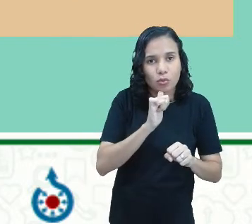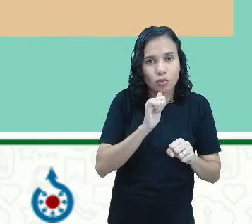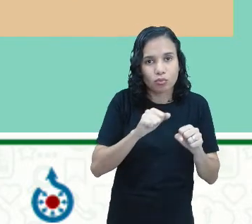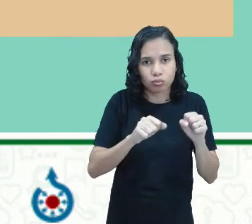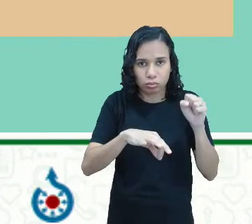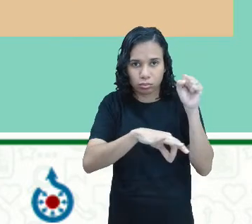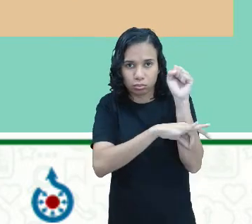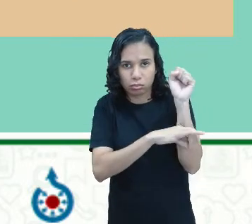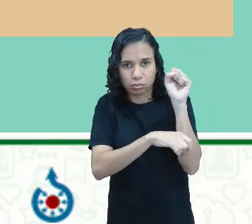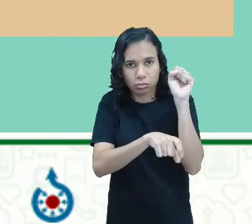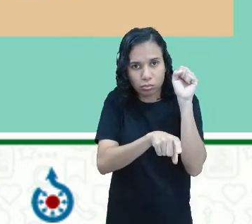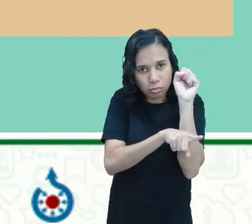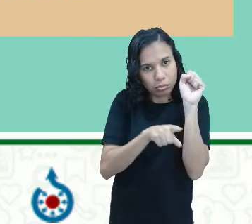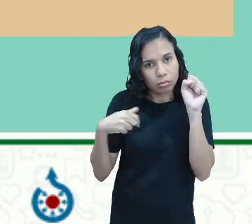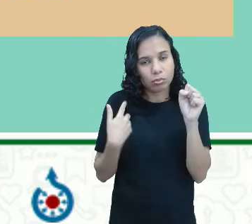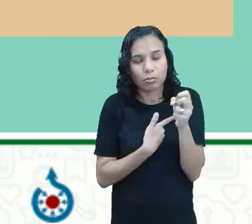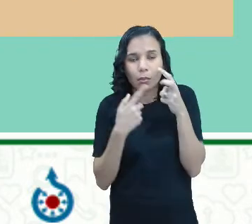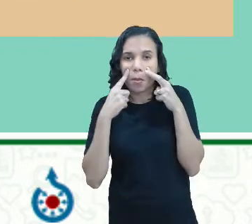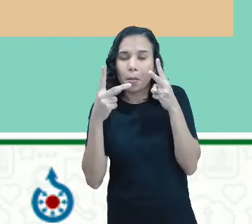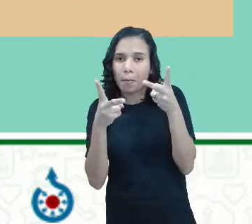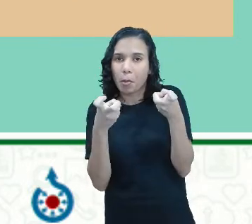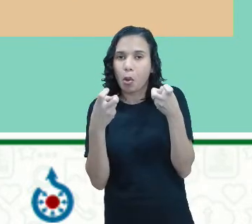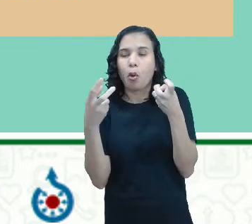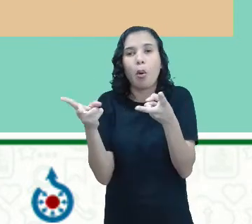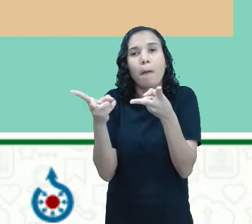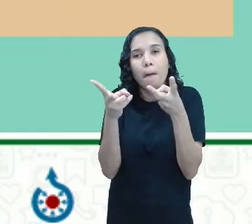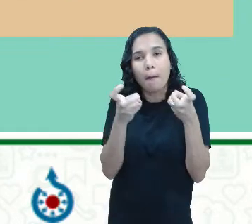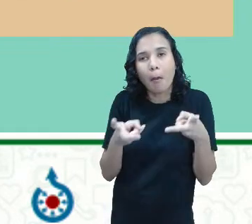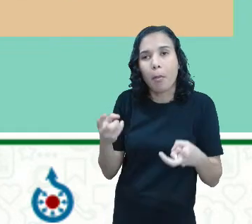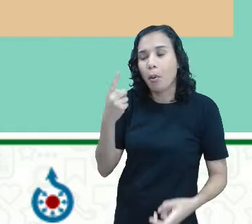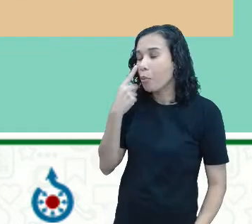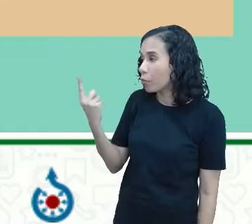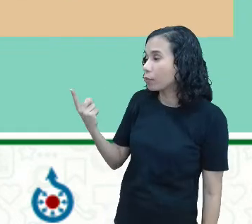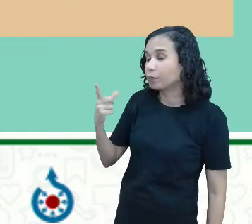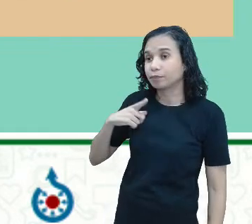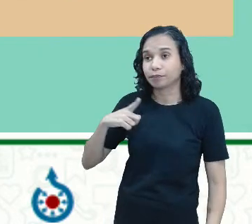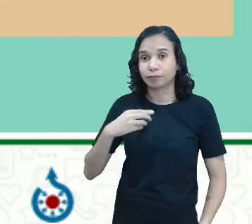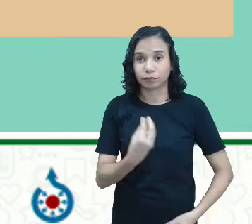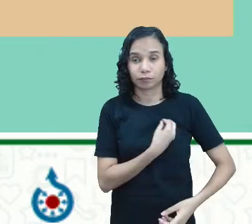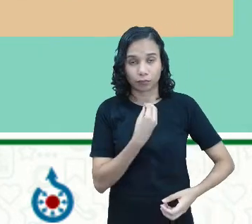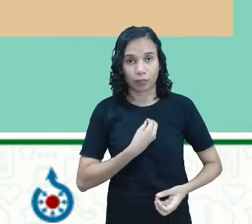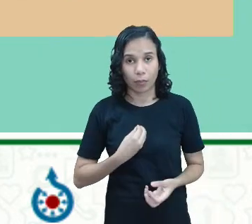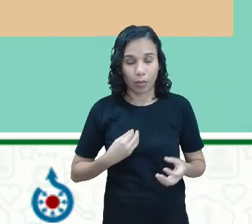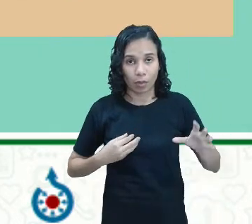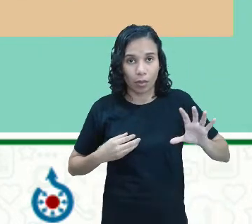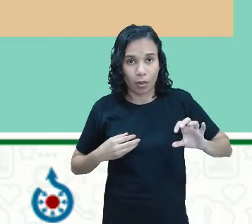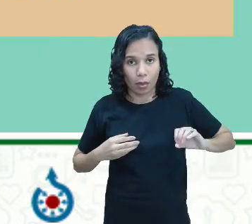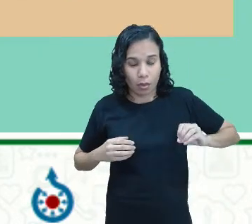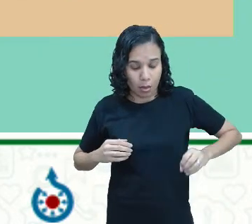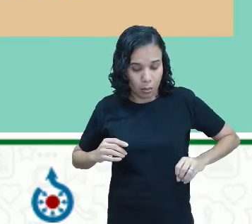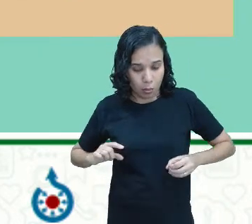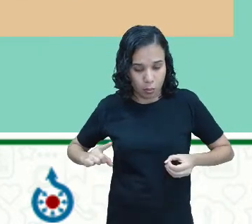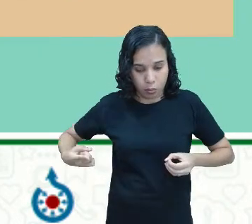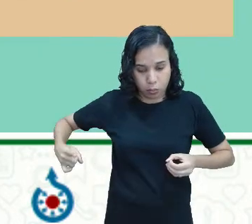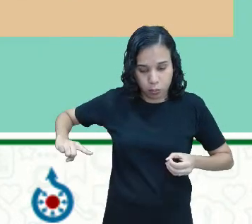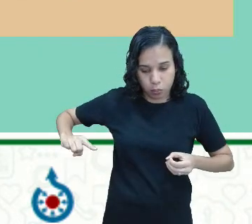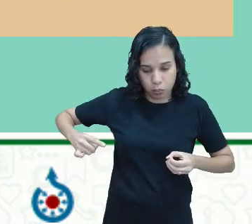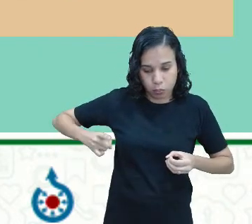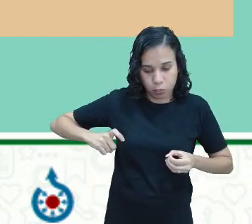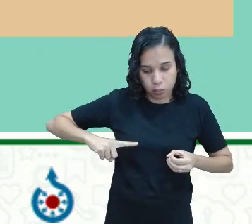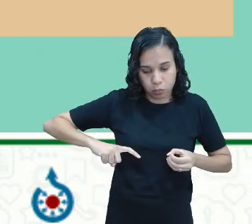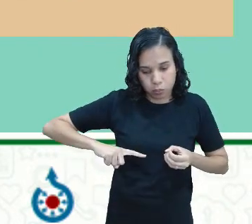aí. Se vocês observarem aí, quando ocorre o óvulo, vai se encontrar com o